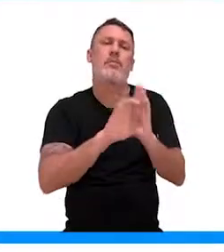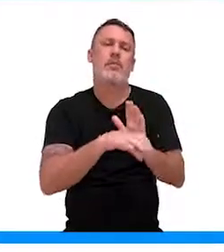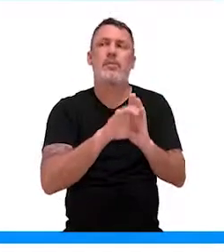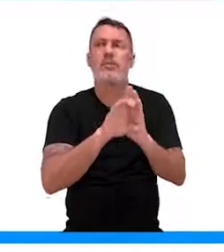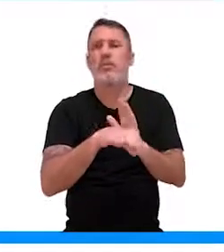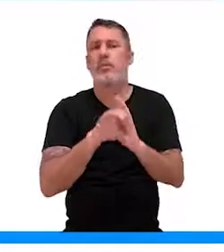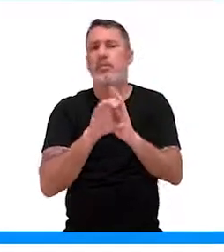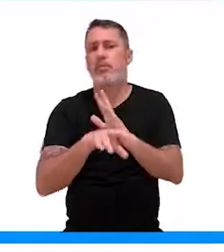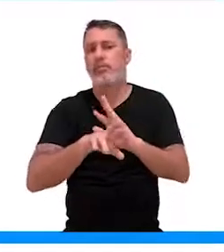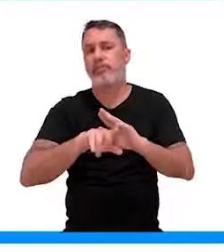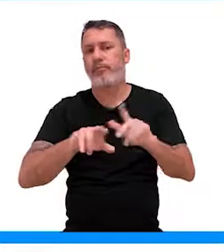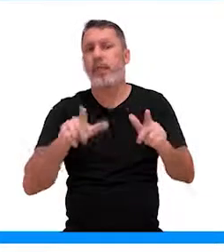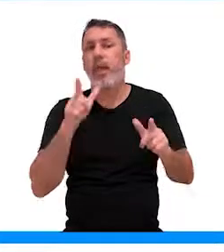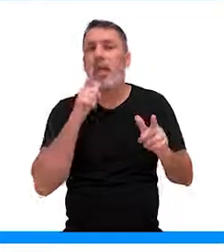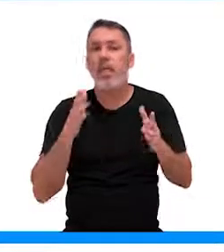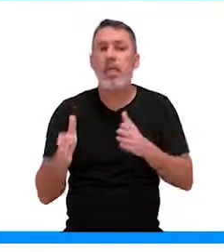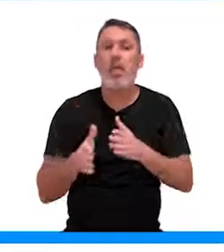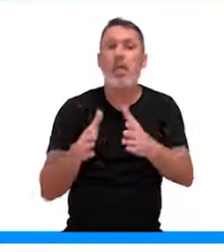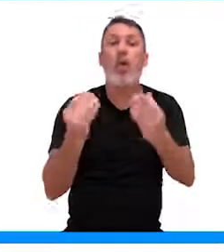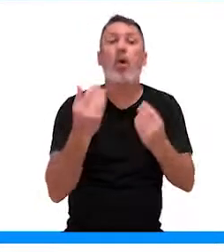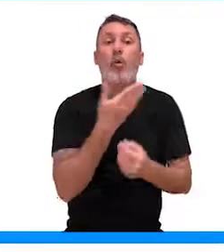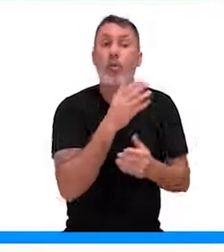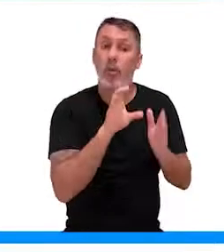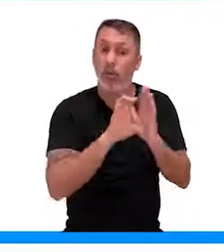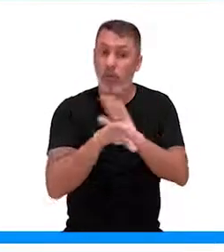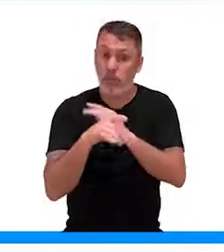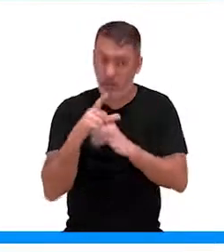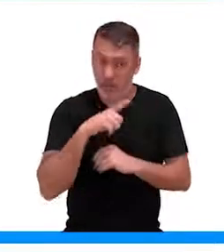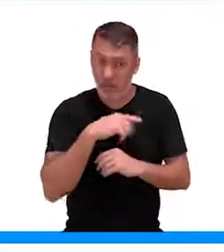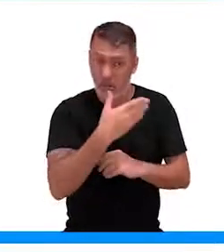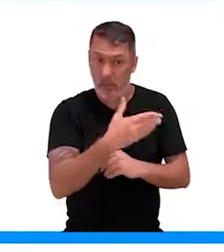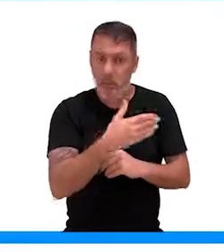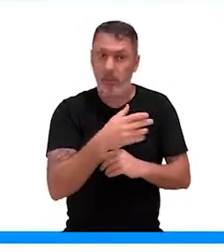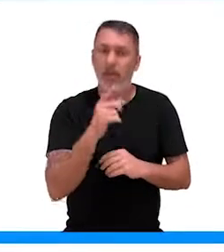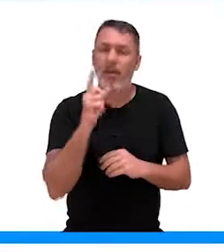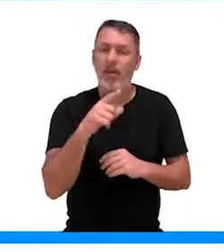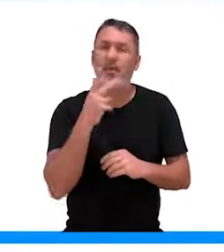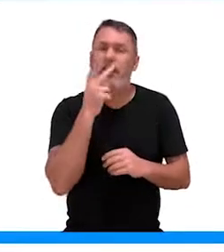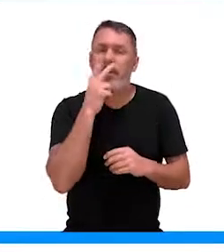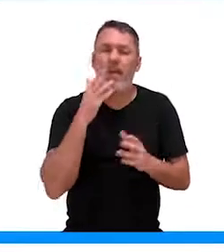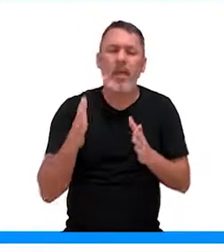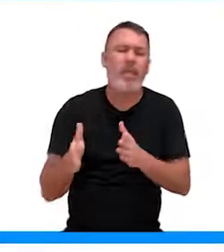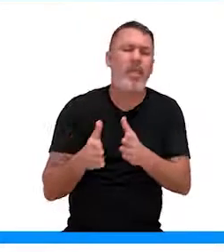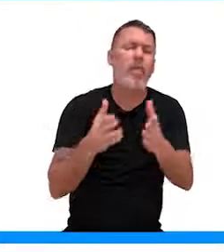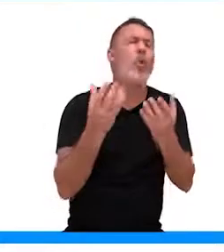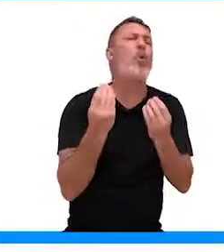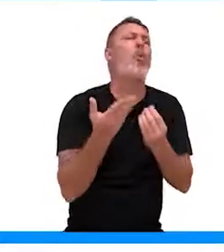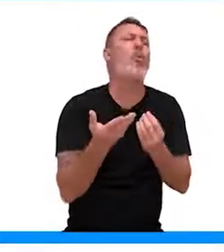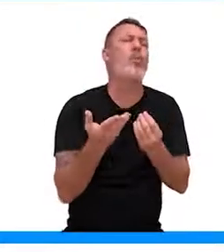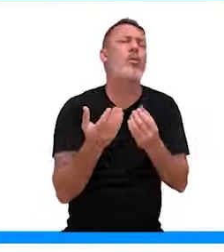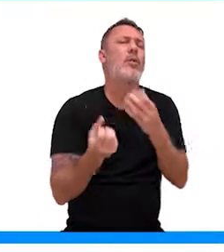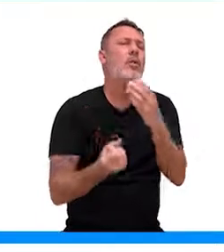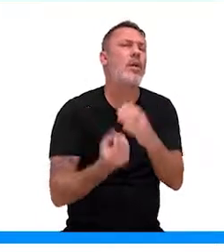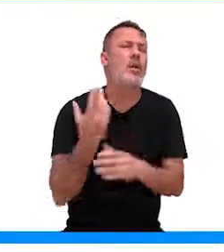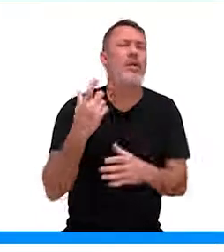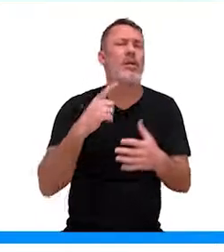em relação a um rio, muitos conceitos em relação a esse corpo hídrico, tá?